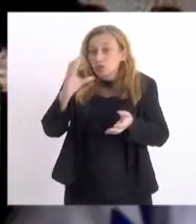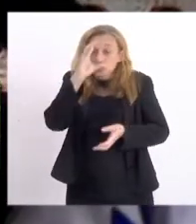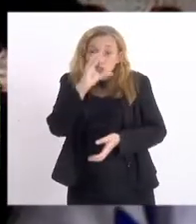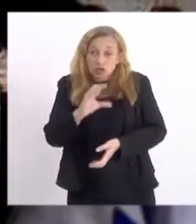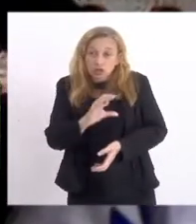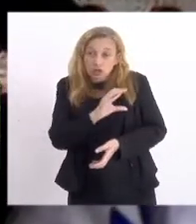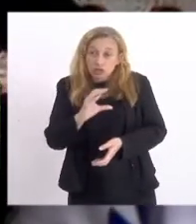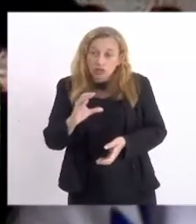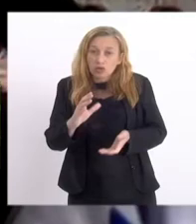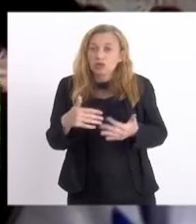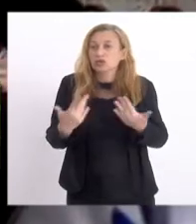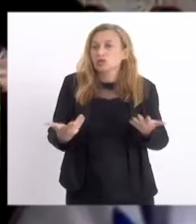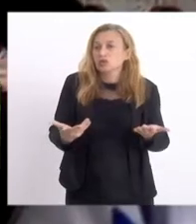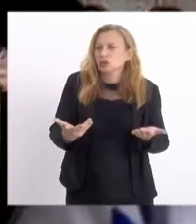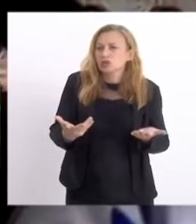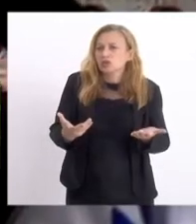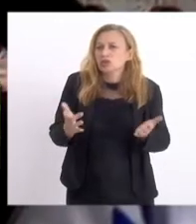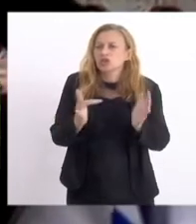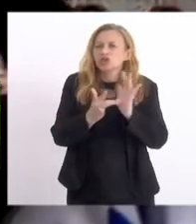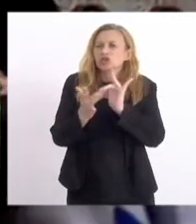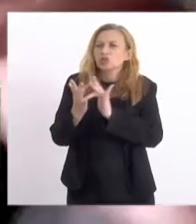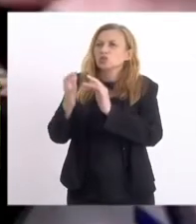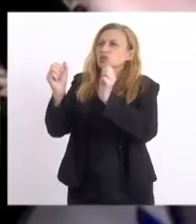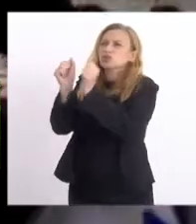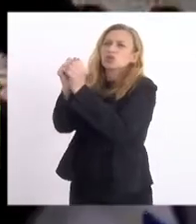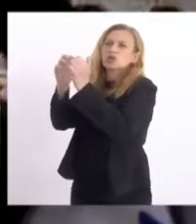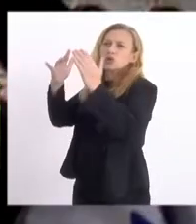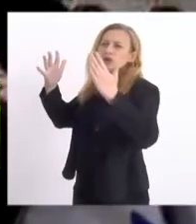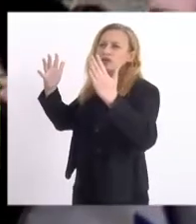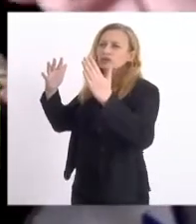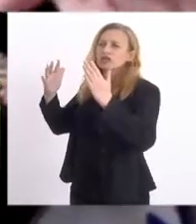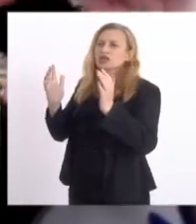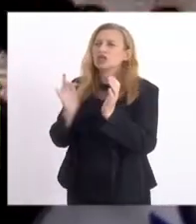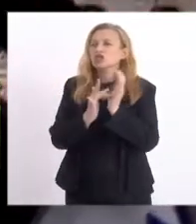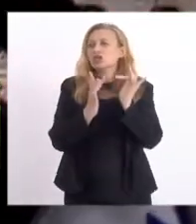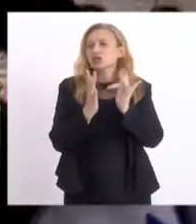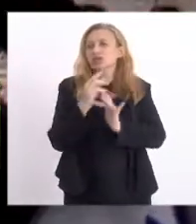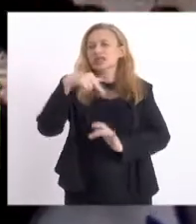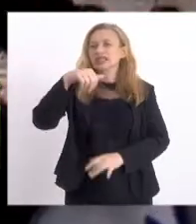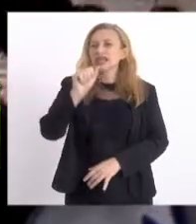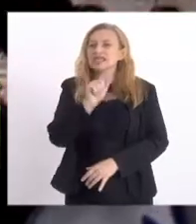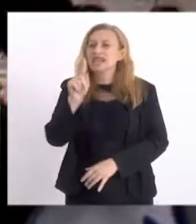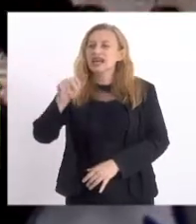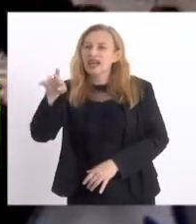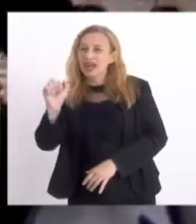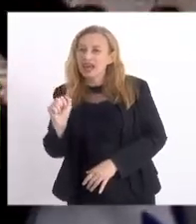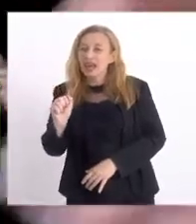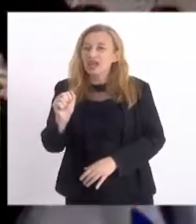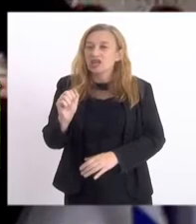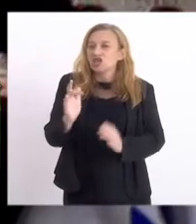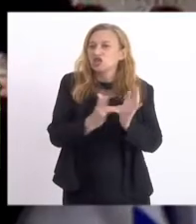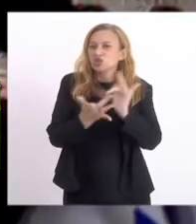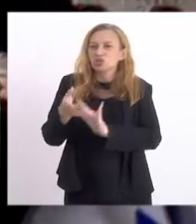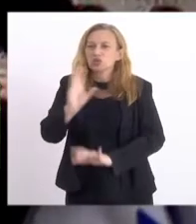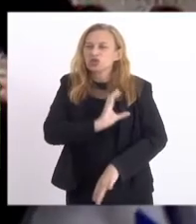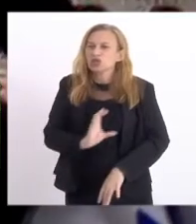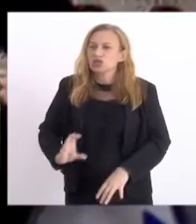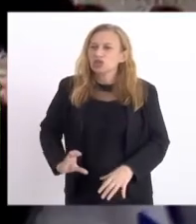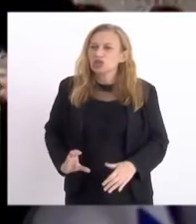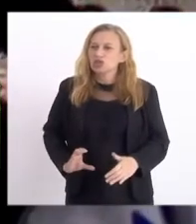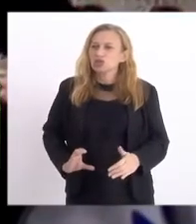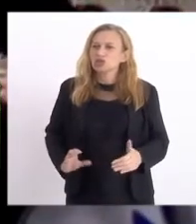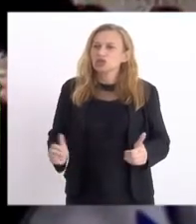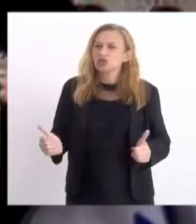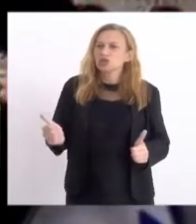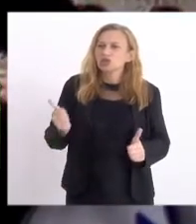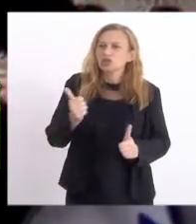escatológico, como o Jesus glorificado. Então, Jesus de Nazaré e o Jesus Cristo deram lugar ao